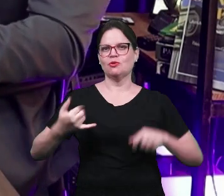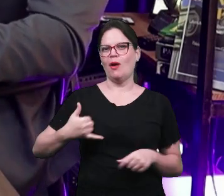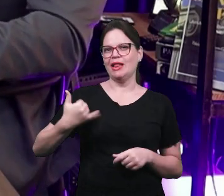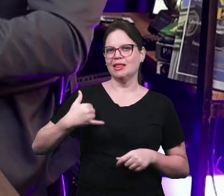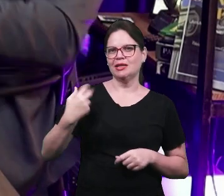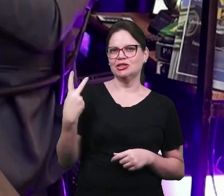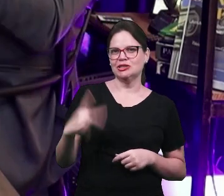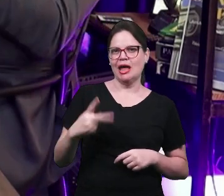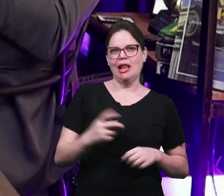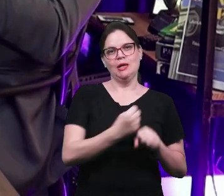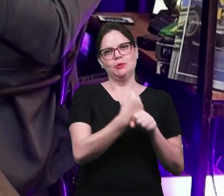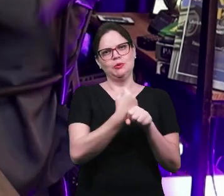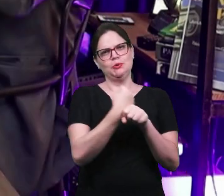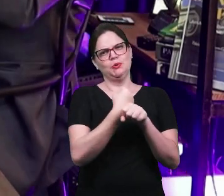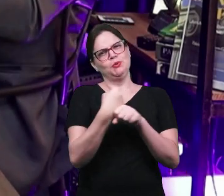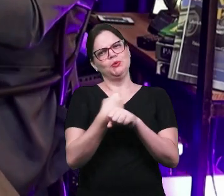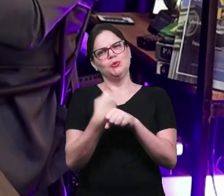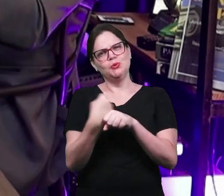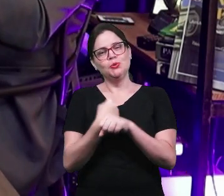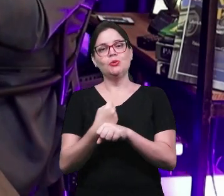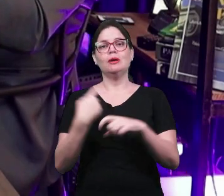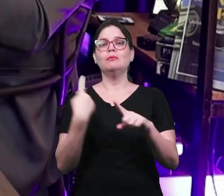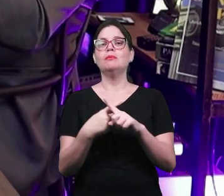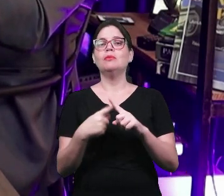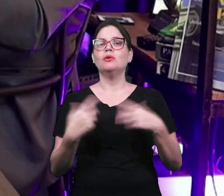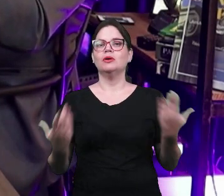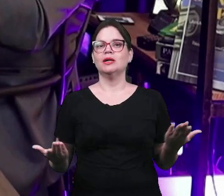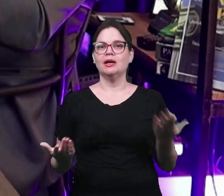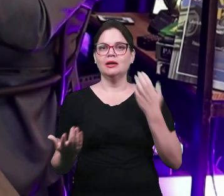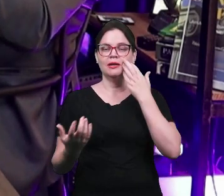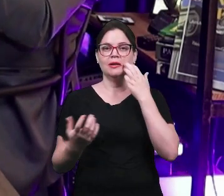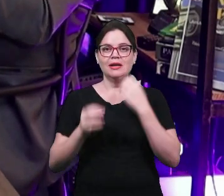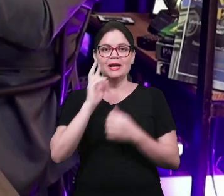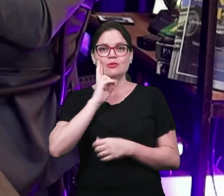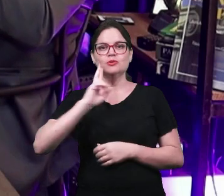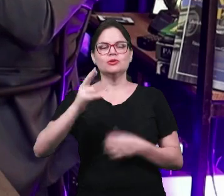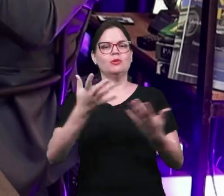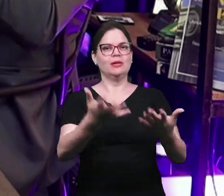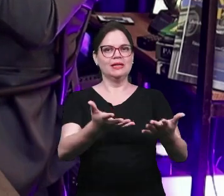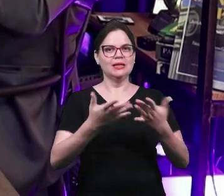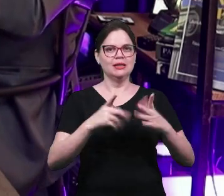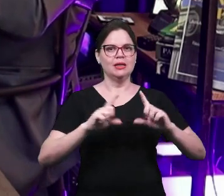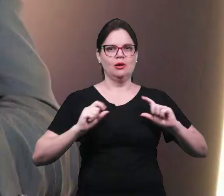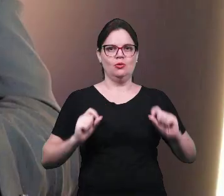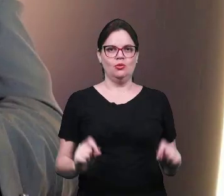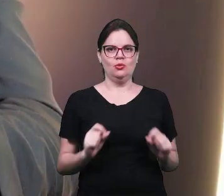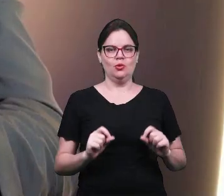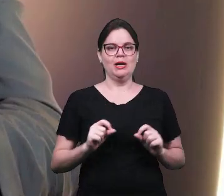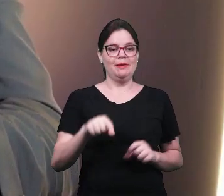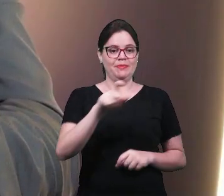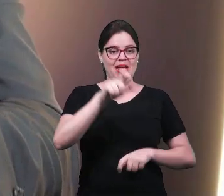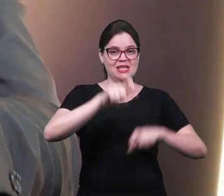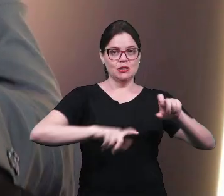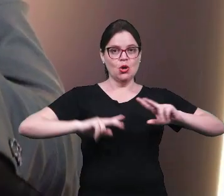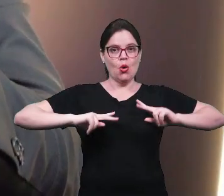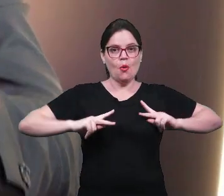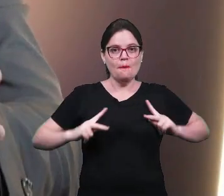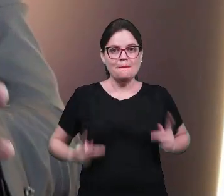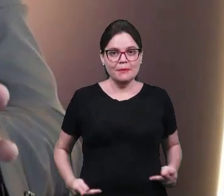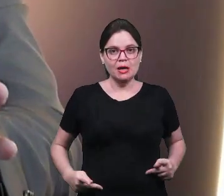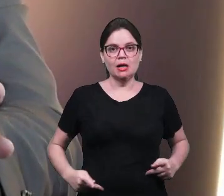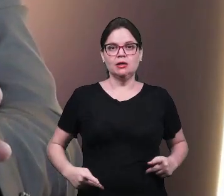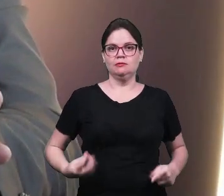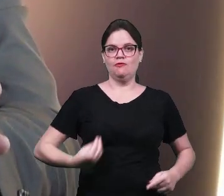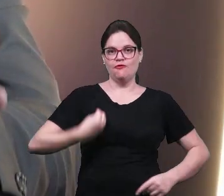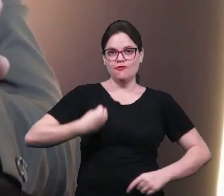aqui, é porque o Senhor, ele contendendo contra a carne, o espírito dele contendendo contra a carne, para